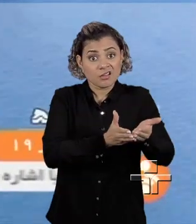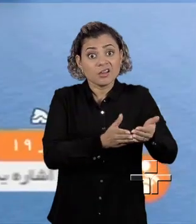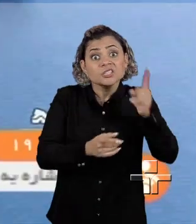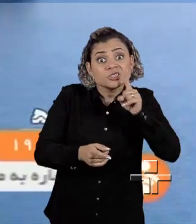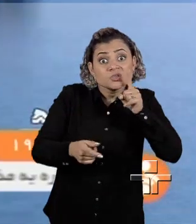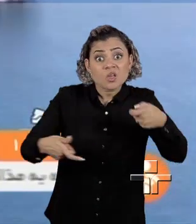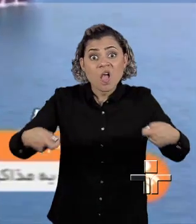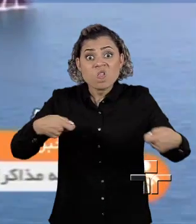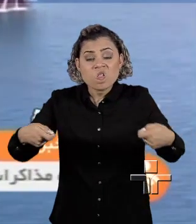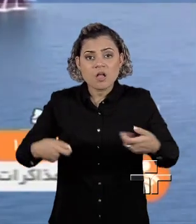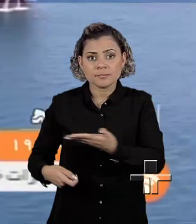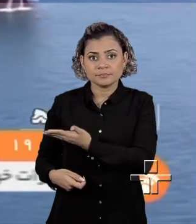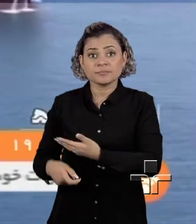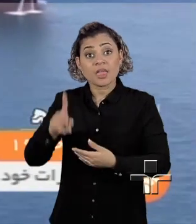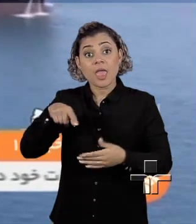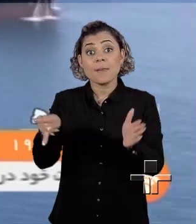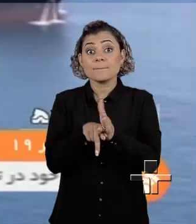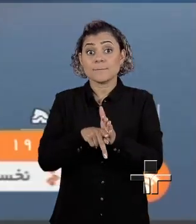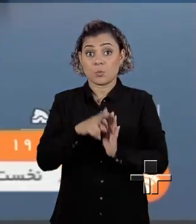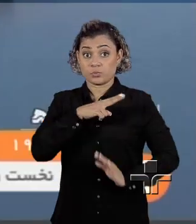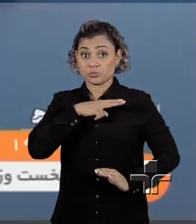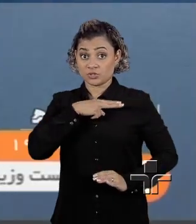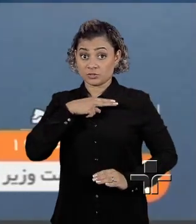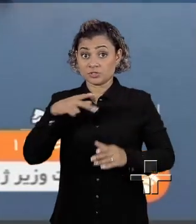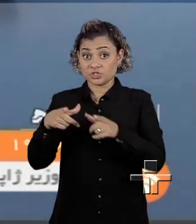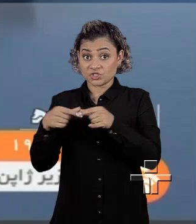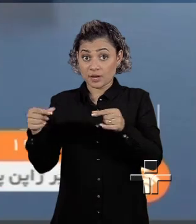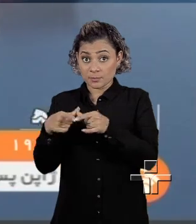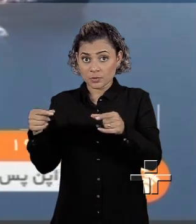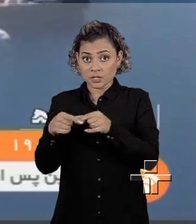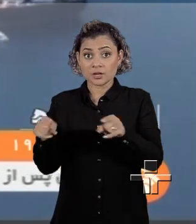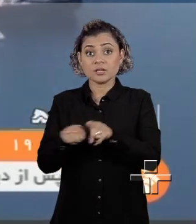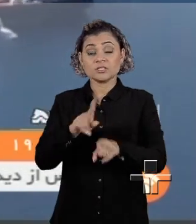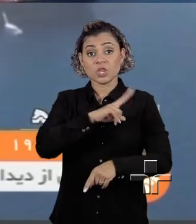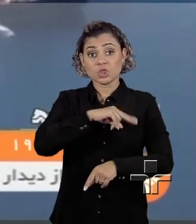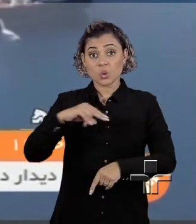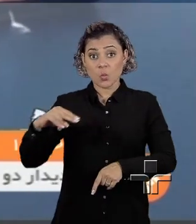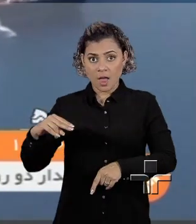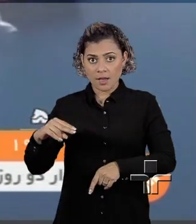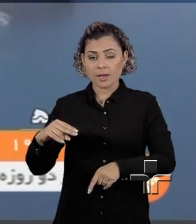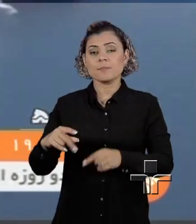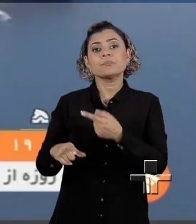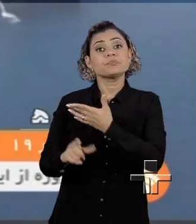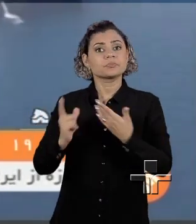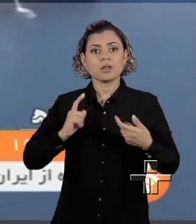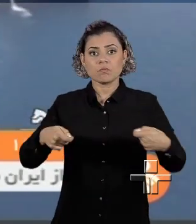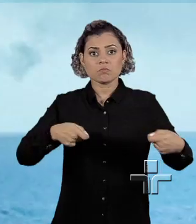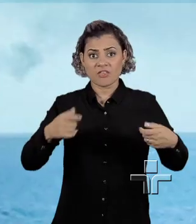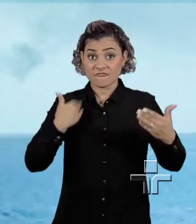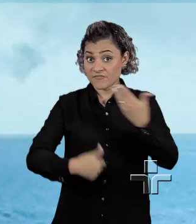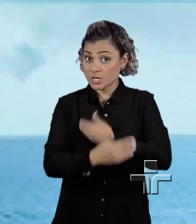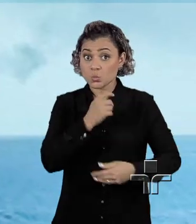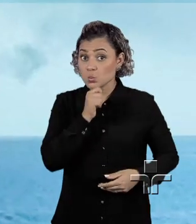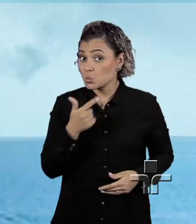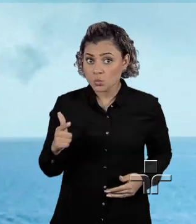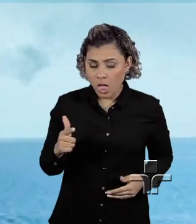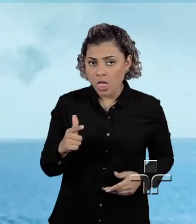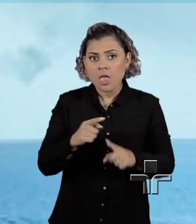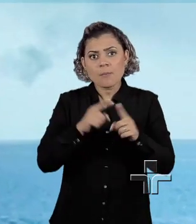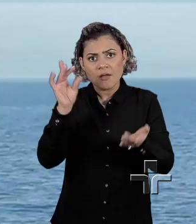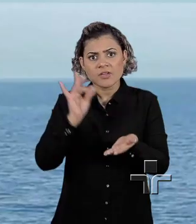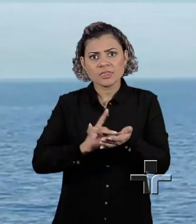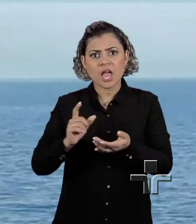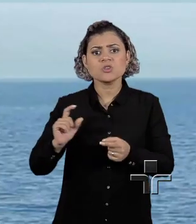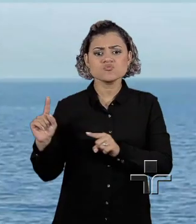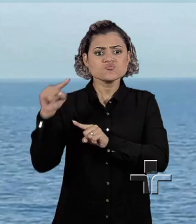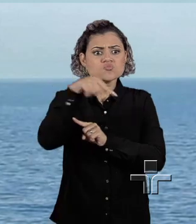navios atacados são japonês e norueguês. A tripulação dos dois foi salva e não há relatos de feridos graves. A natureza e a autoria dos